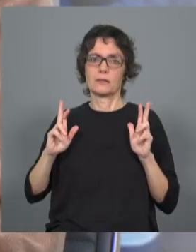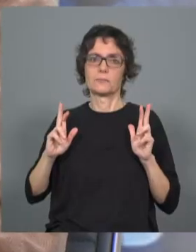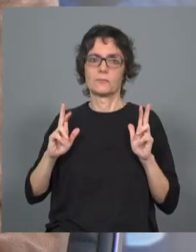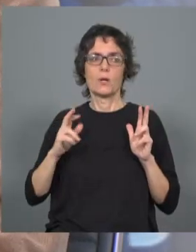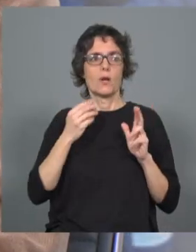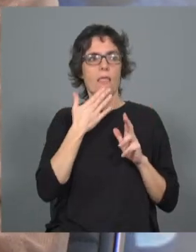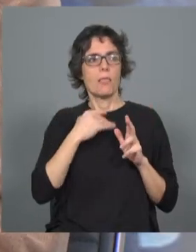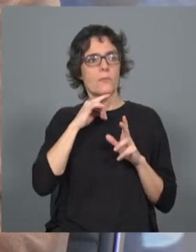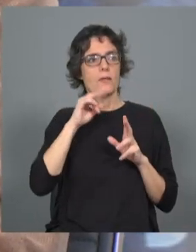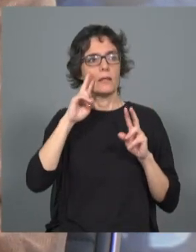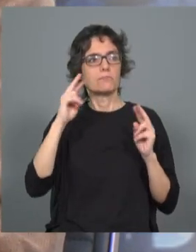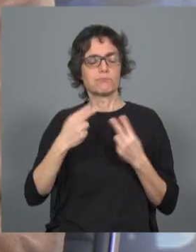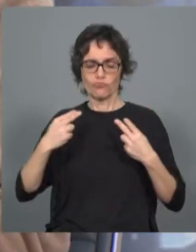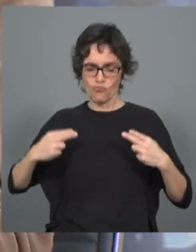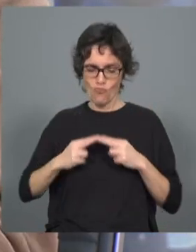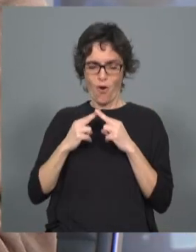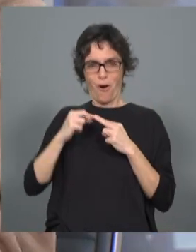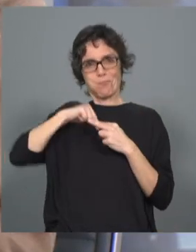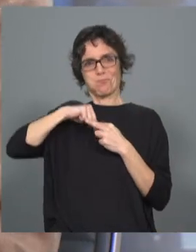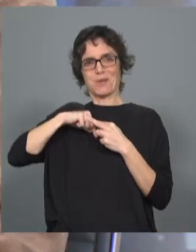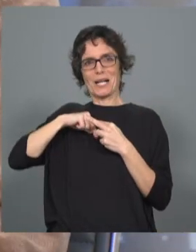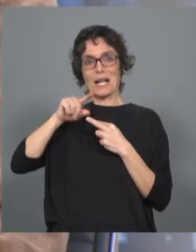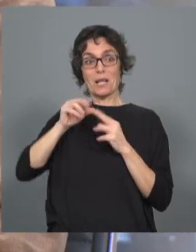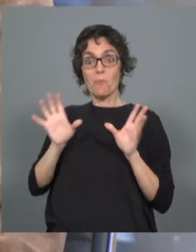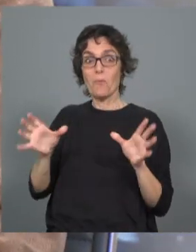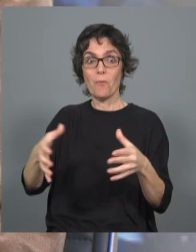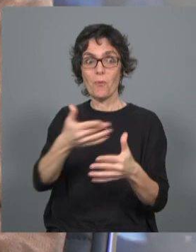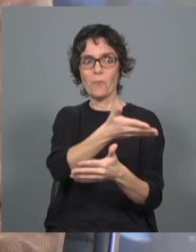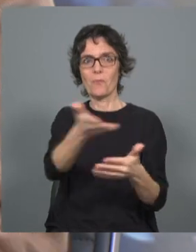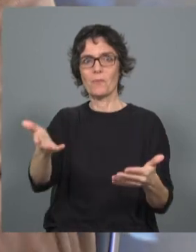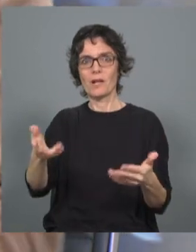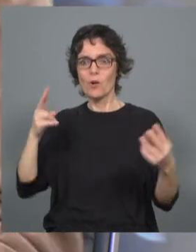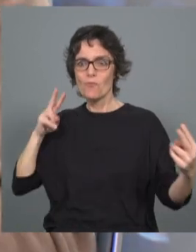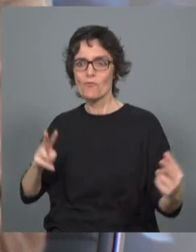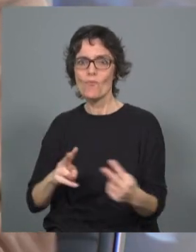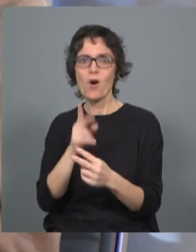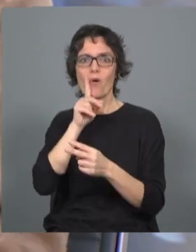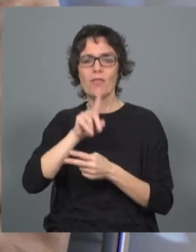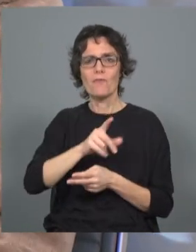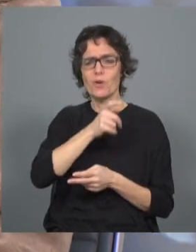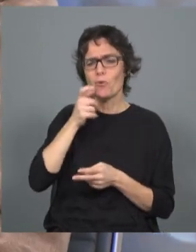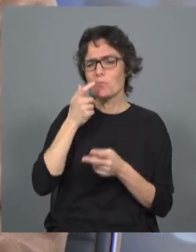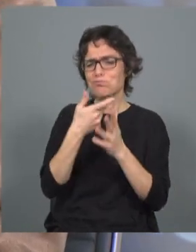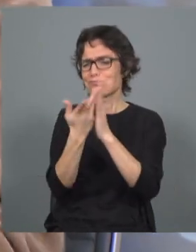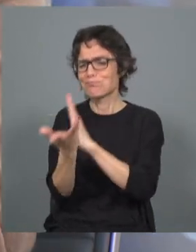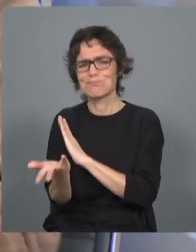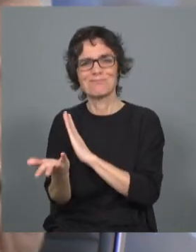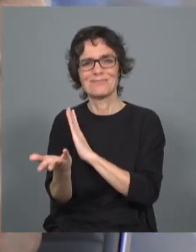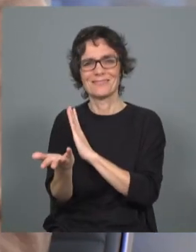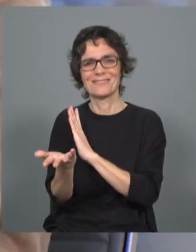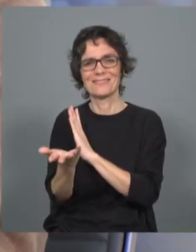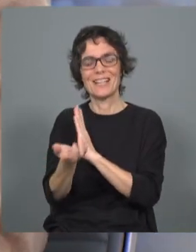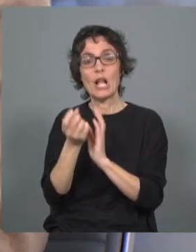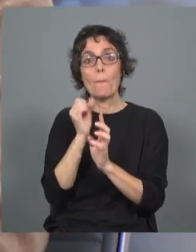connosco próprios e com a comunidade de compromisso de tudo. E esse